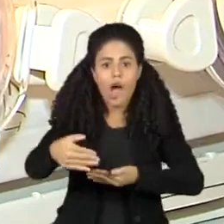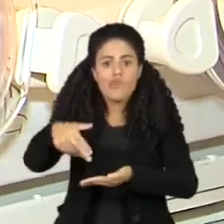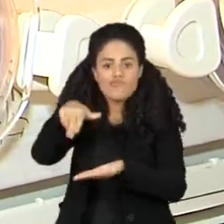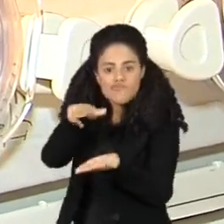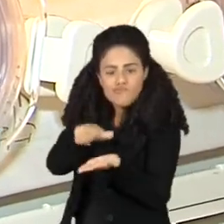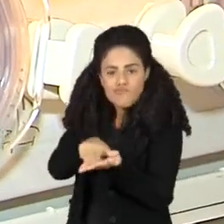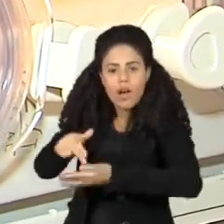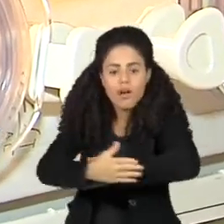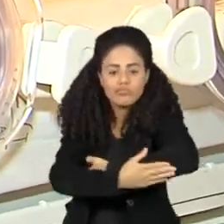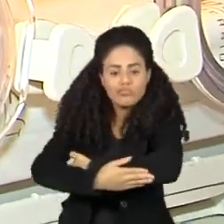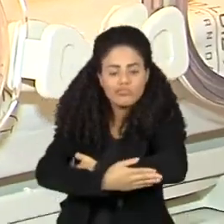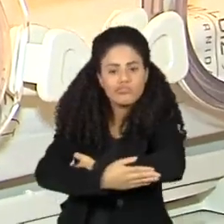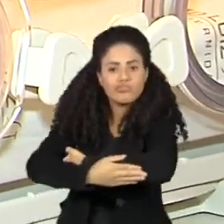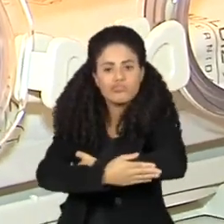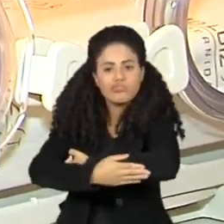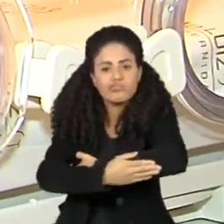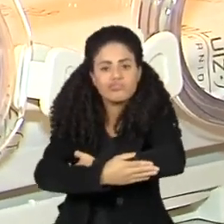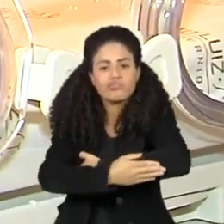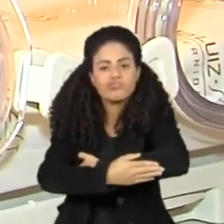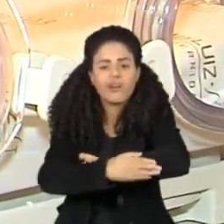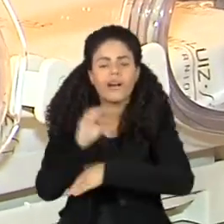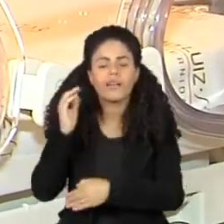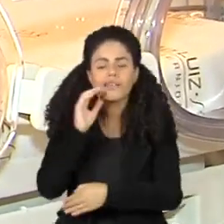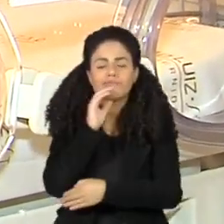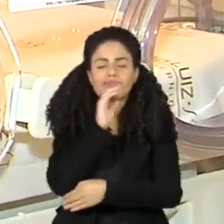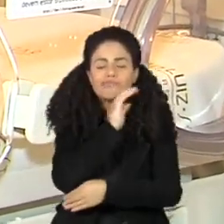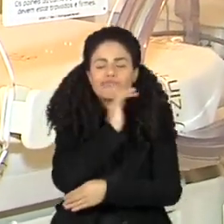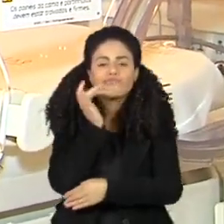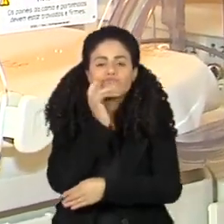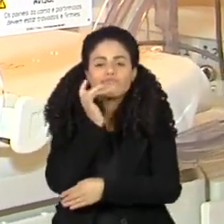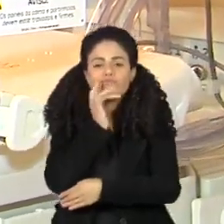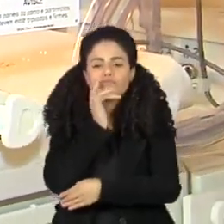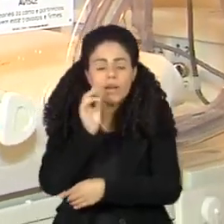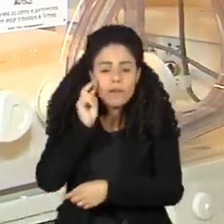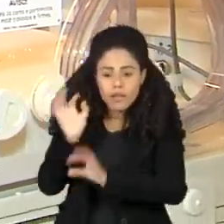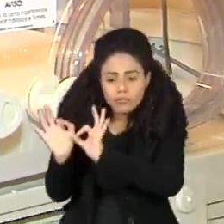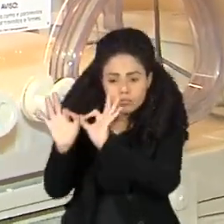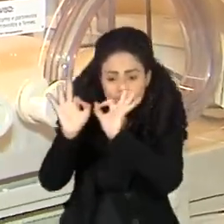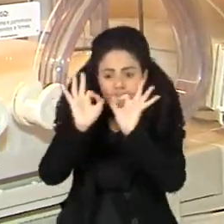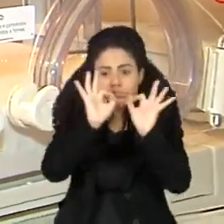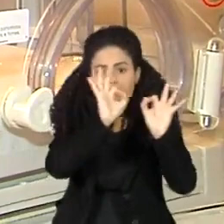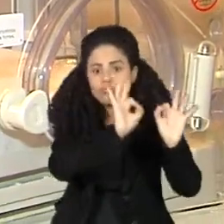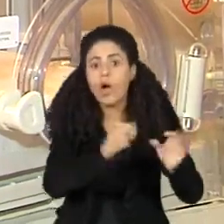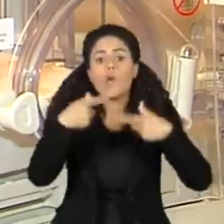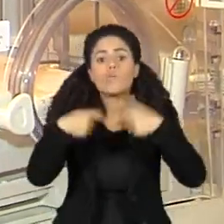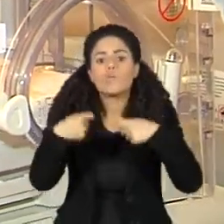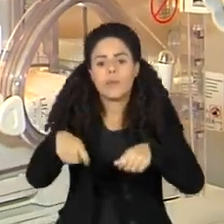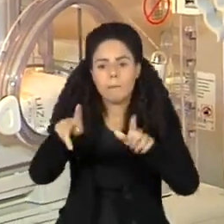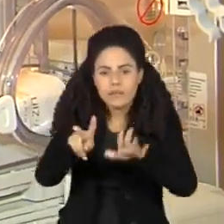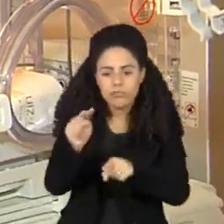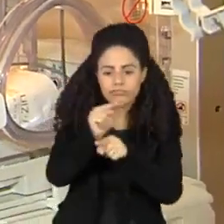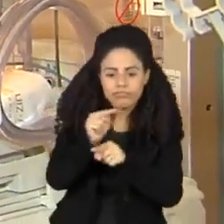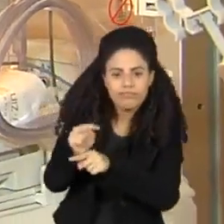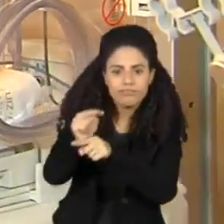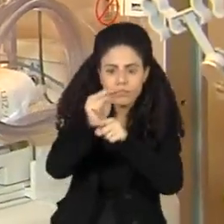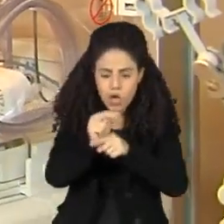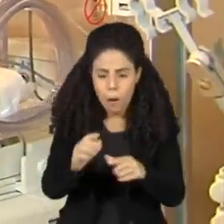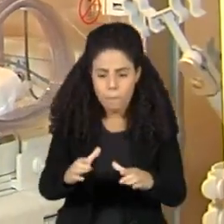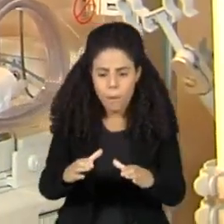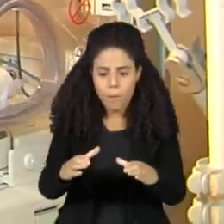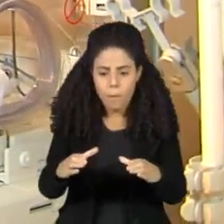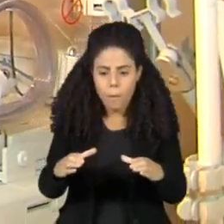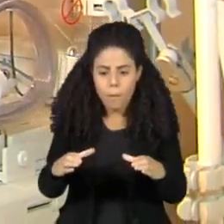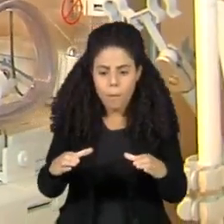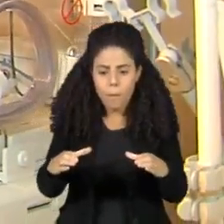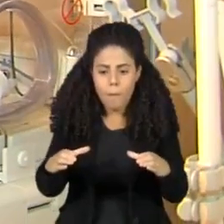prematuro é mantido aquecido e monitorado. Condições essenciais para que ele termine o desenvolvimento